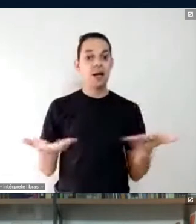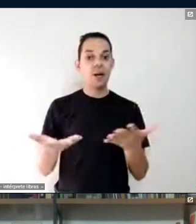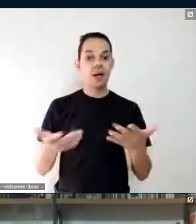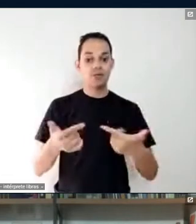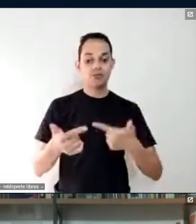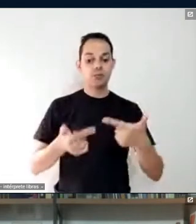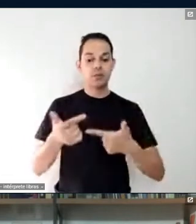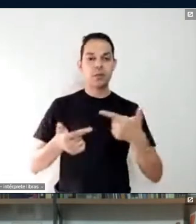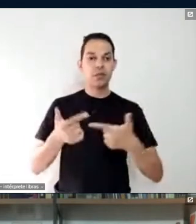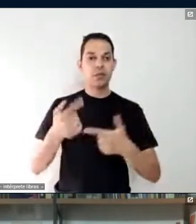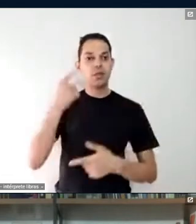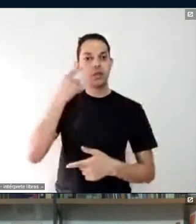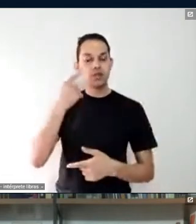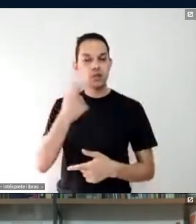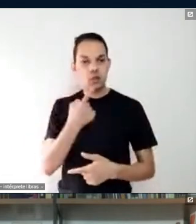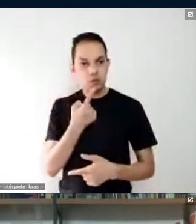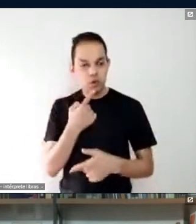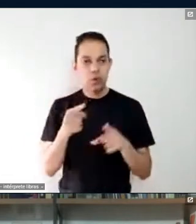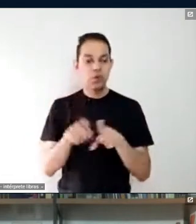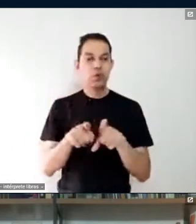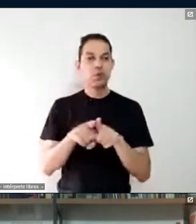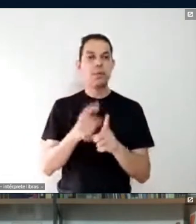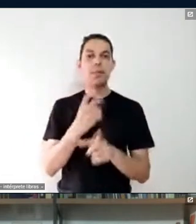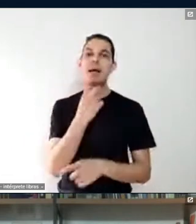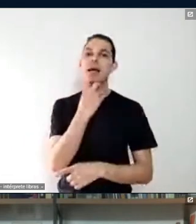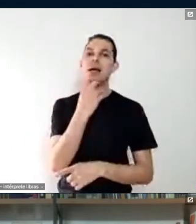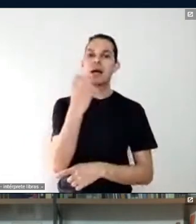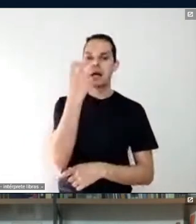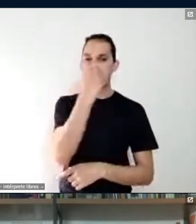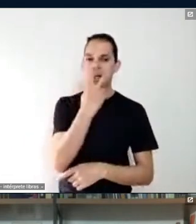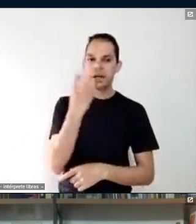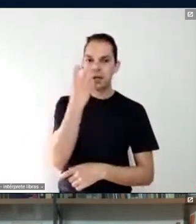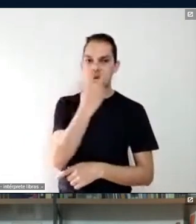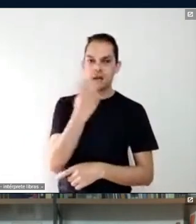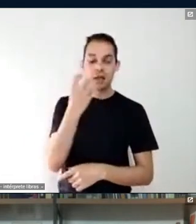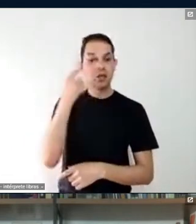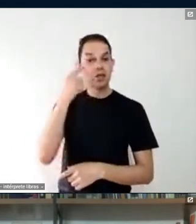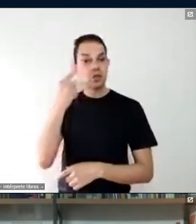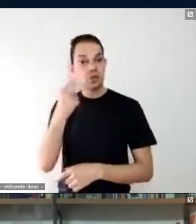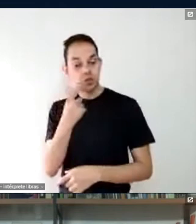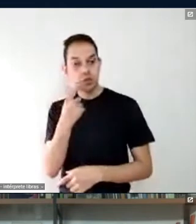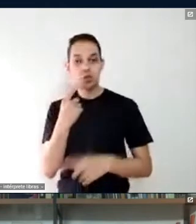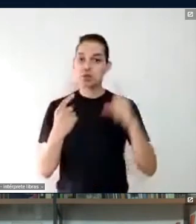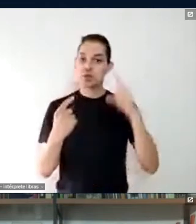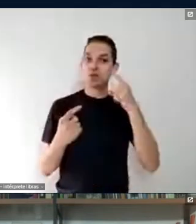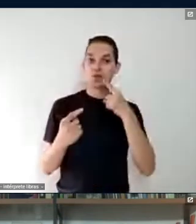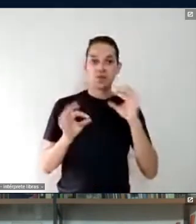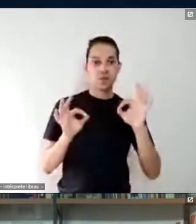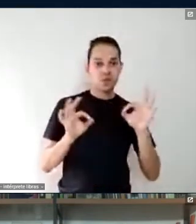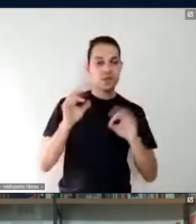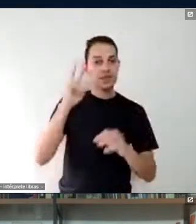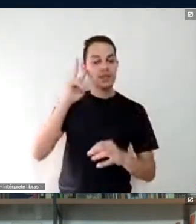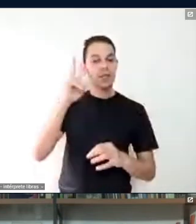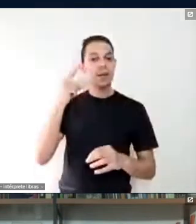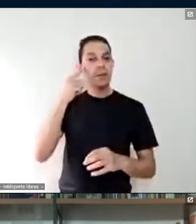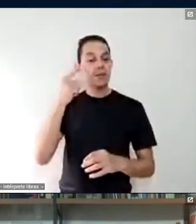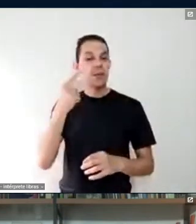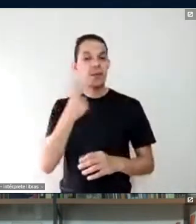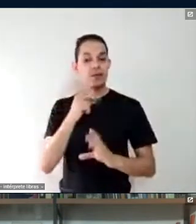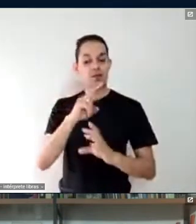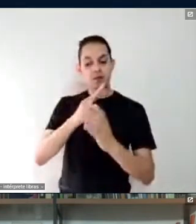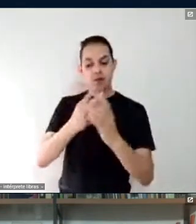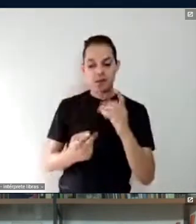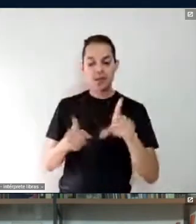surdos e oralizados, a gente vai colocar surdos, não surdos e surdos bilíngues e surdos que não sinalizam,